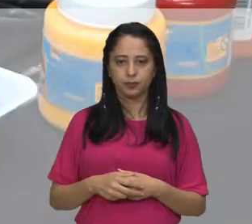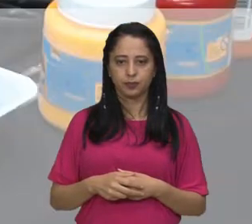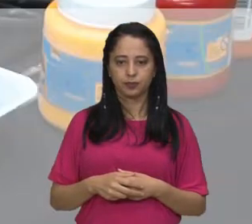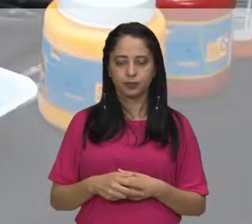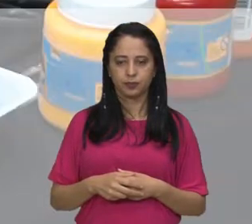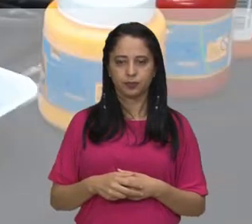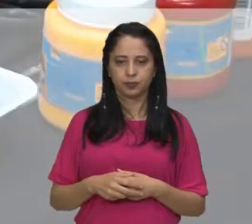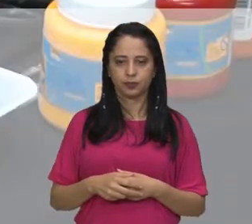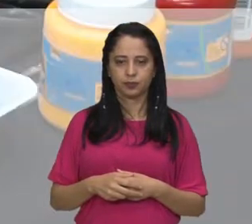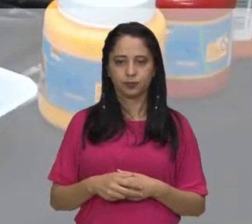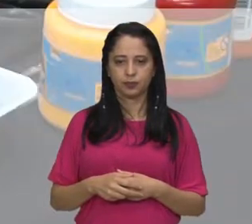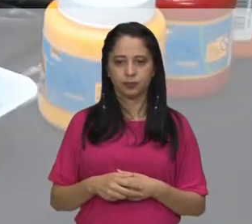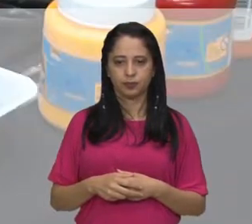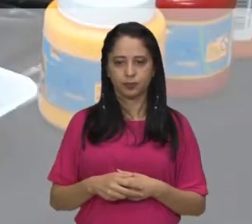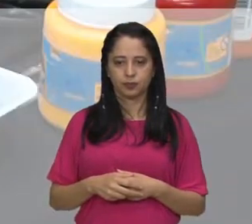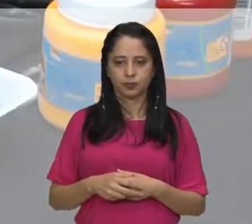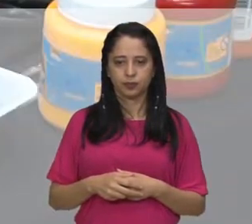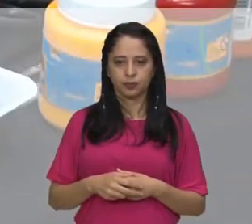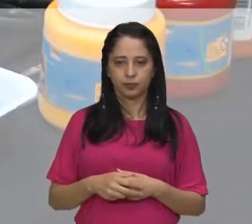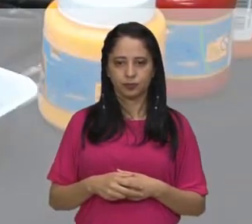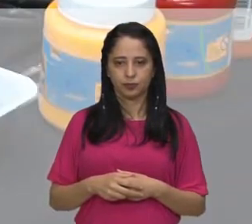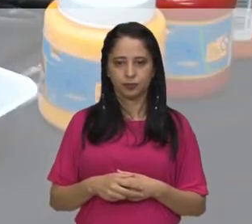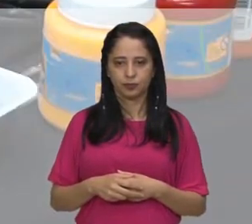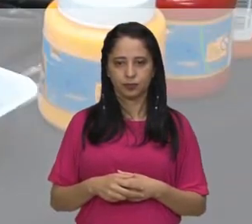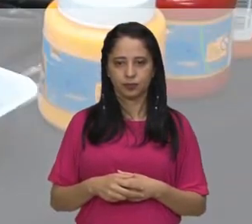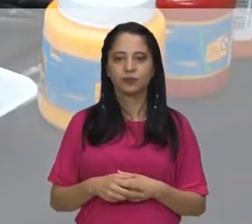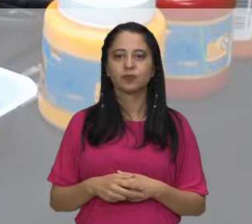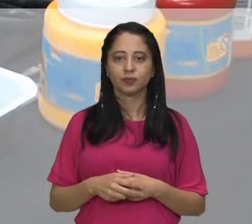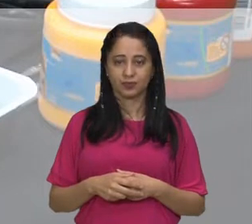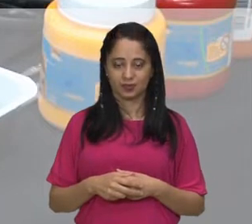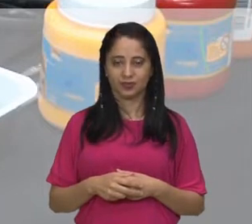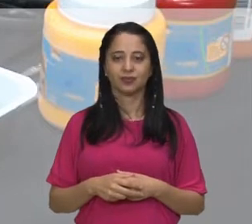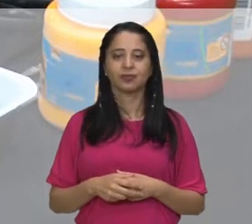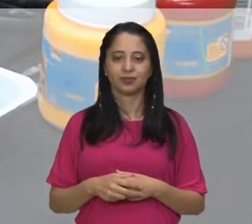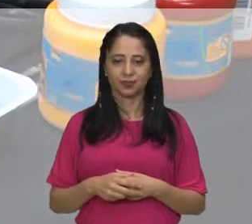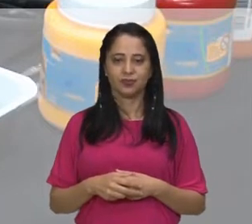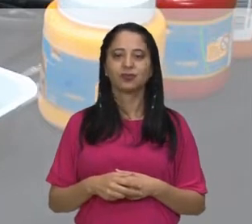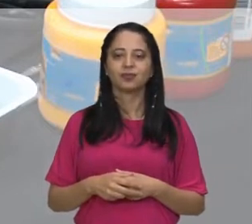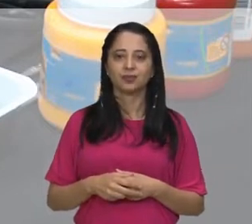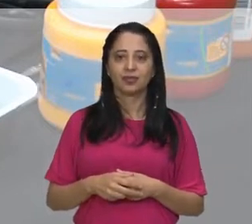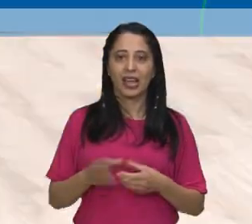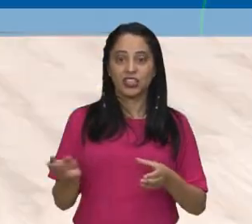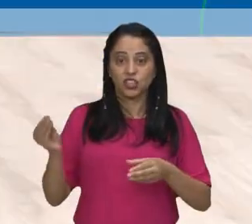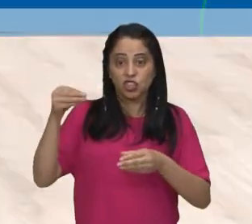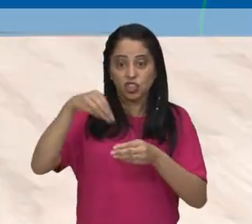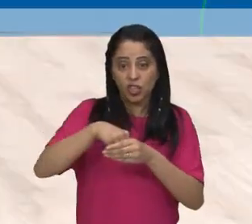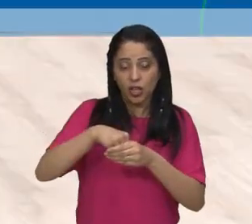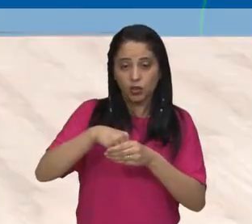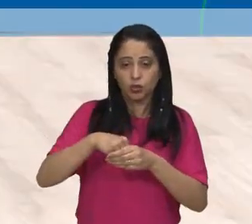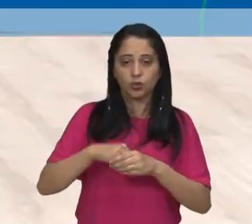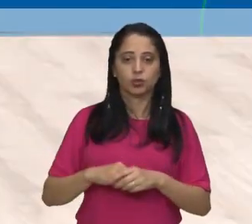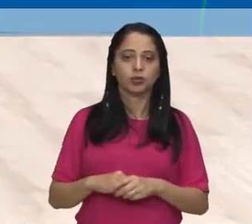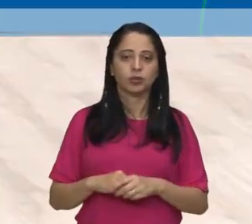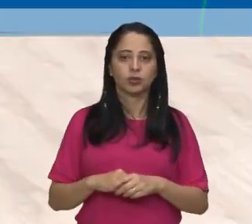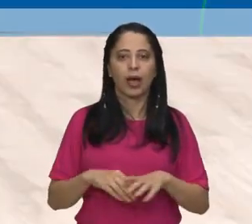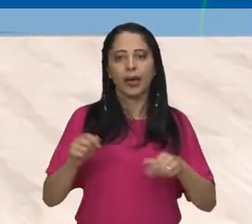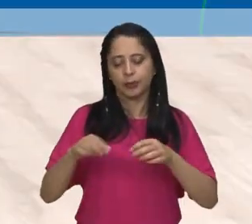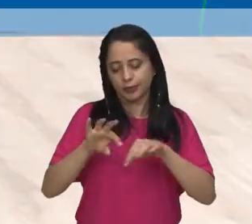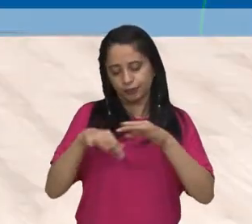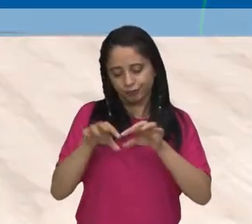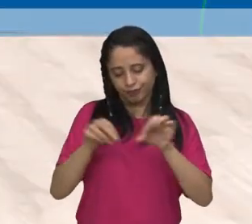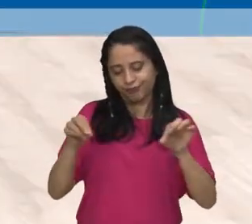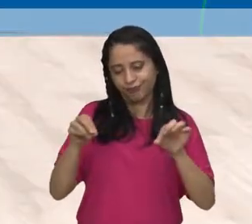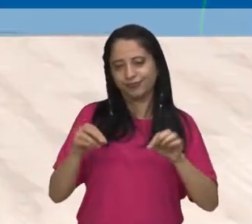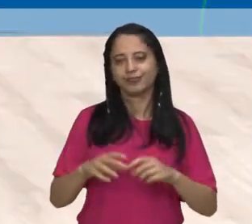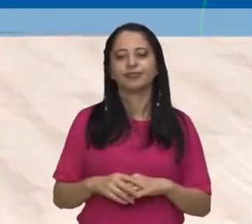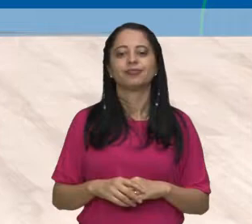fixar para ficar do lado de dentro, né, Andressa? Isso, do lado de dentro. E aqui a gente tem que dar um nó, né? Senão a gente